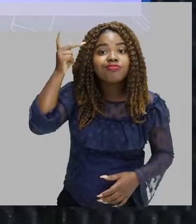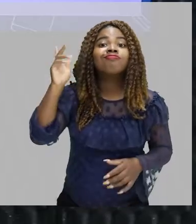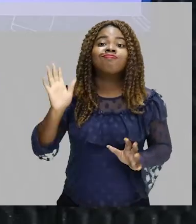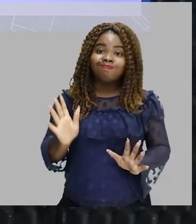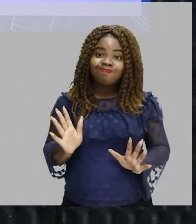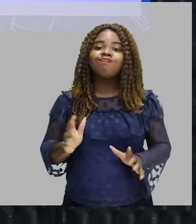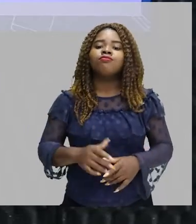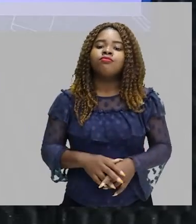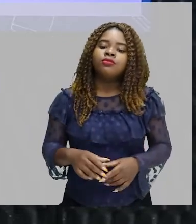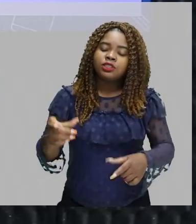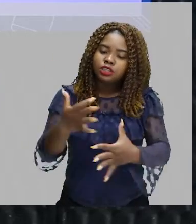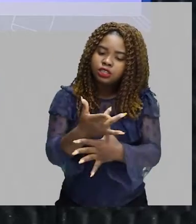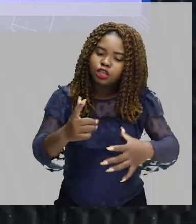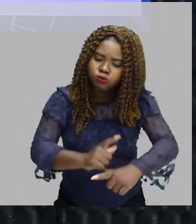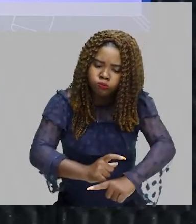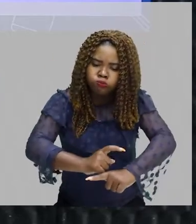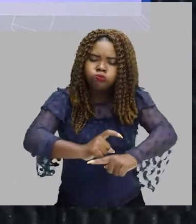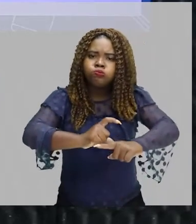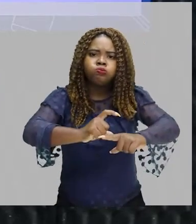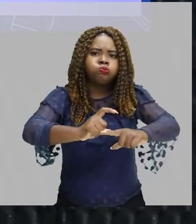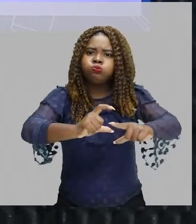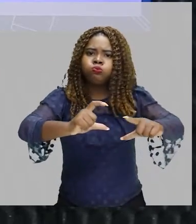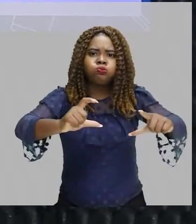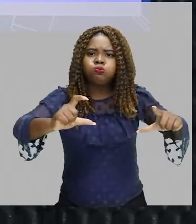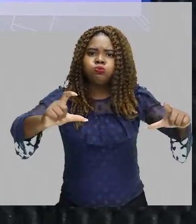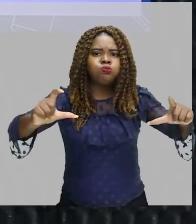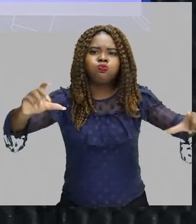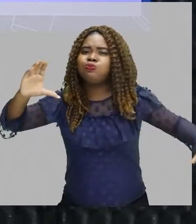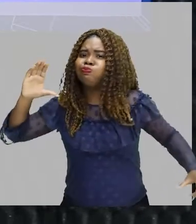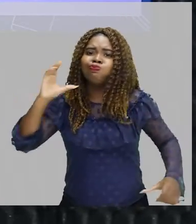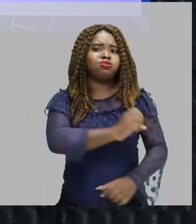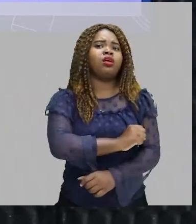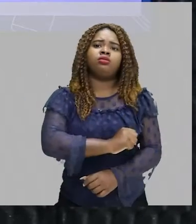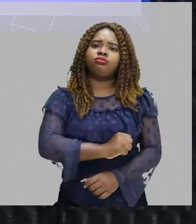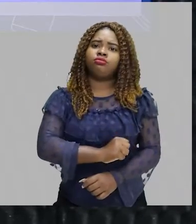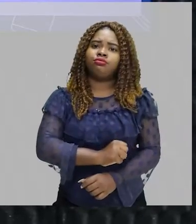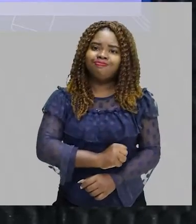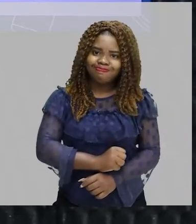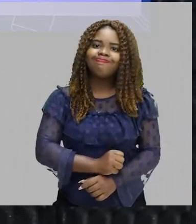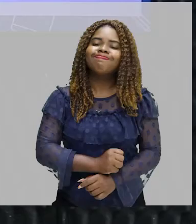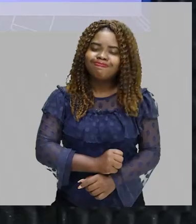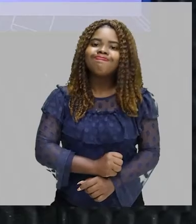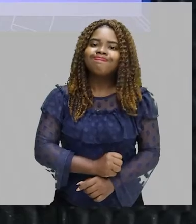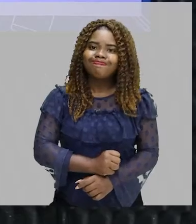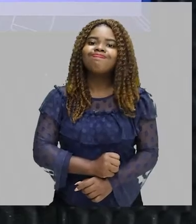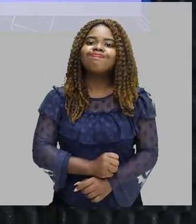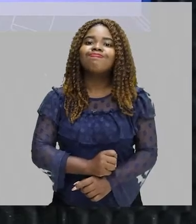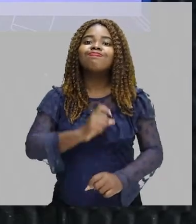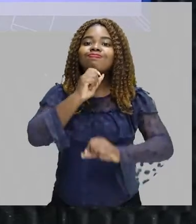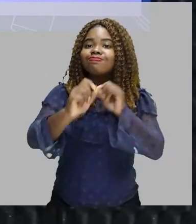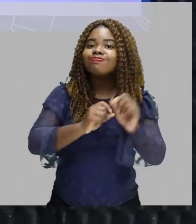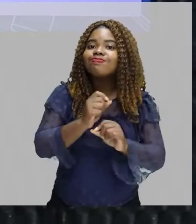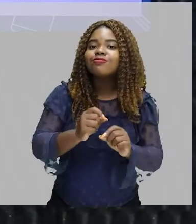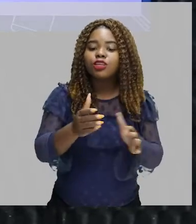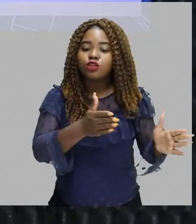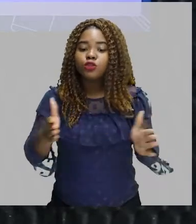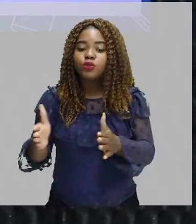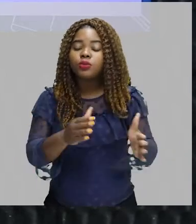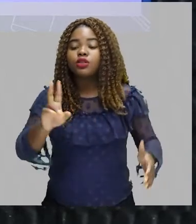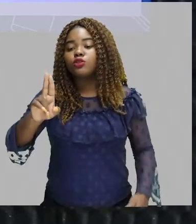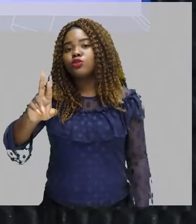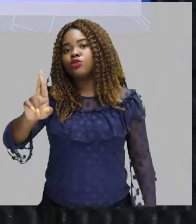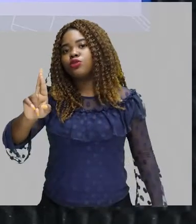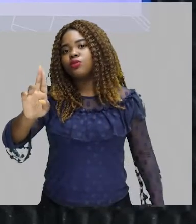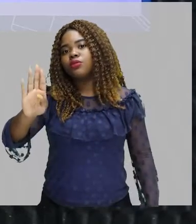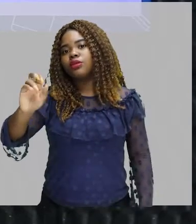exemplo, cresceu muito rapidamente no nosso período de urbanização, muita gente migrando da região norte, nordeste